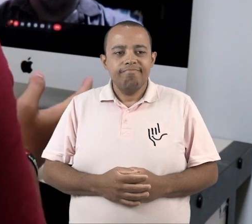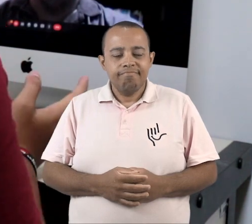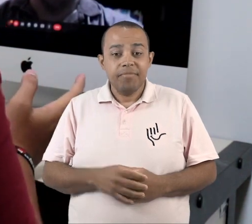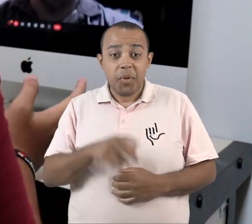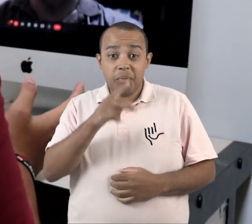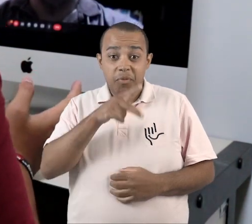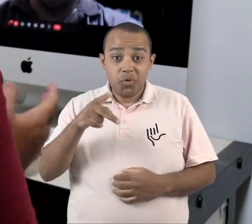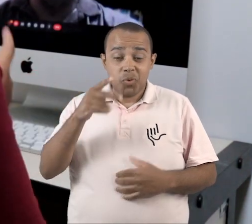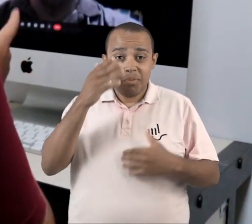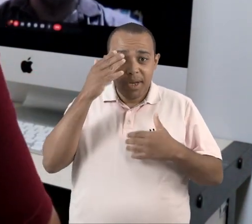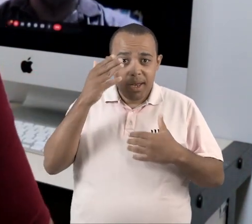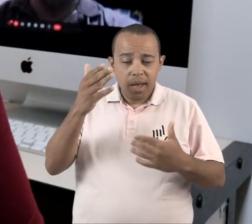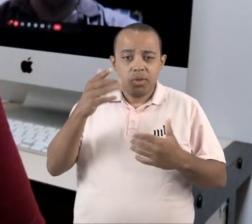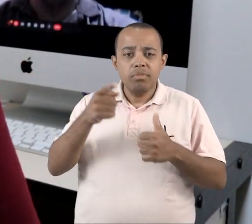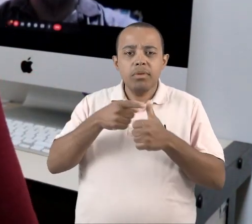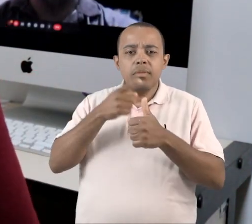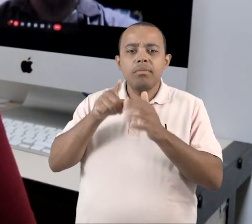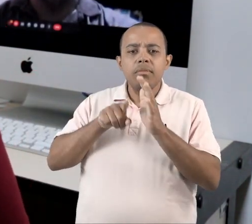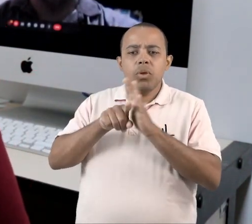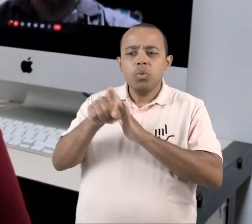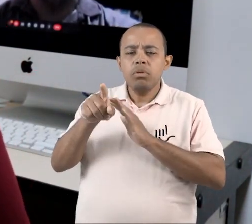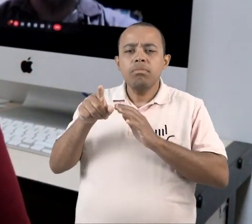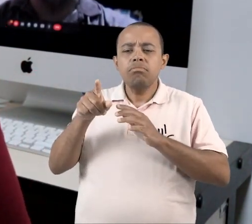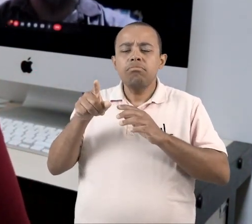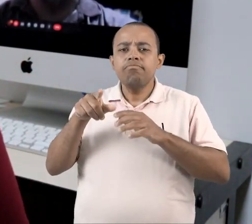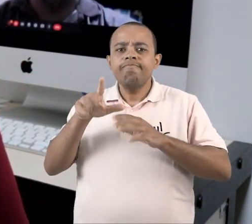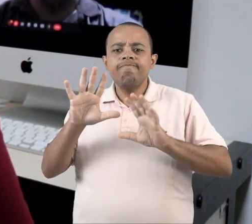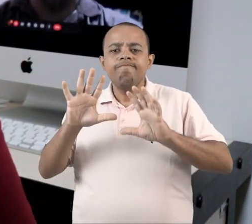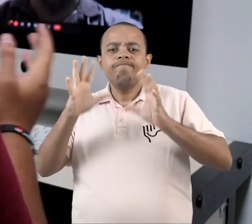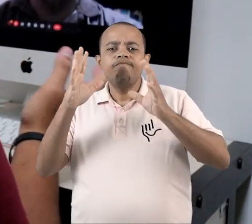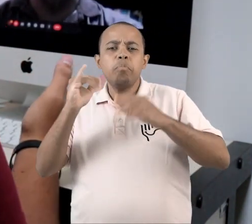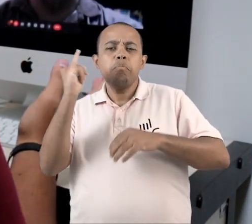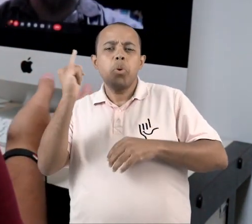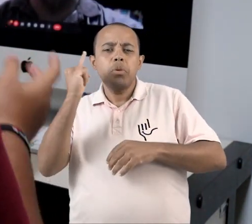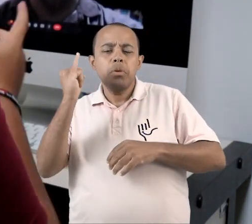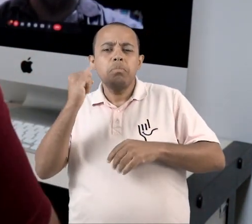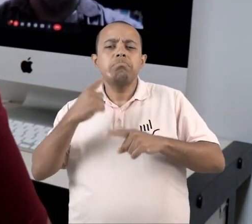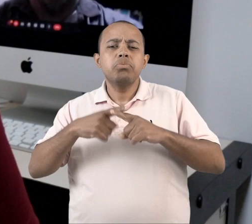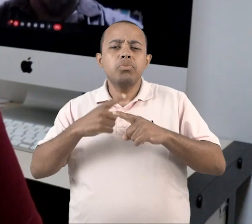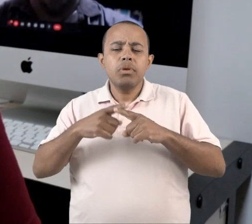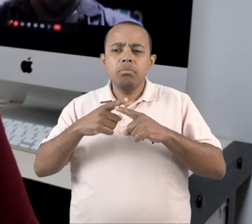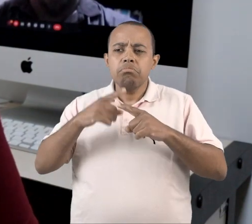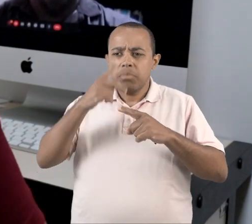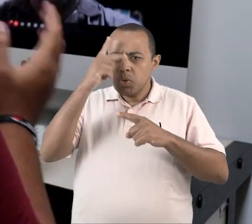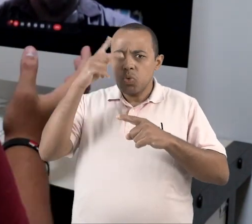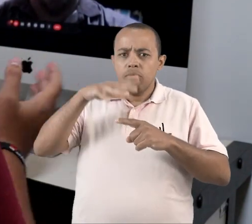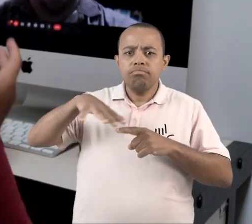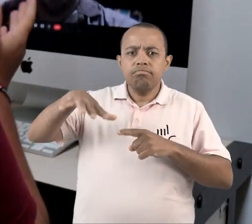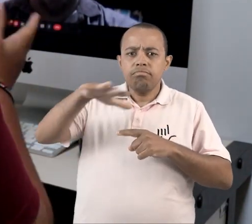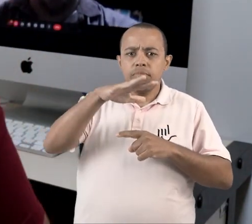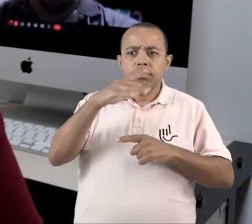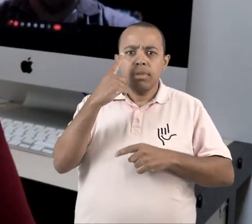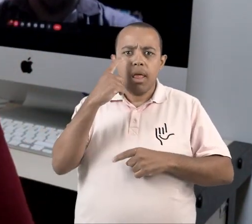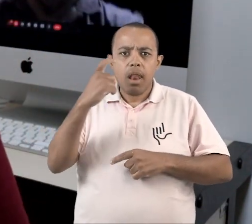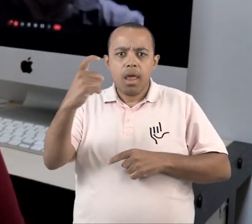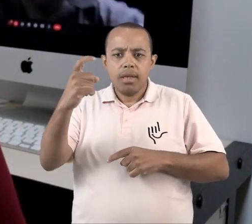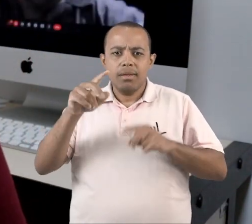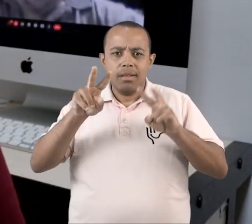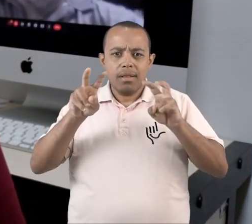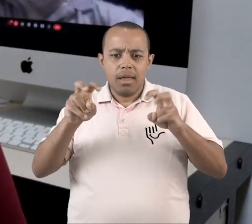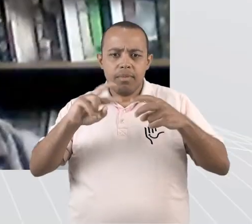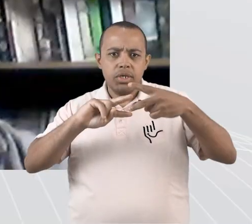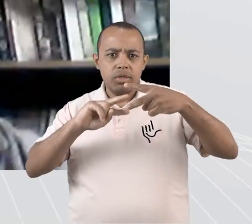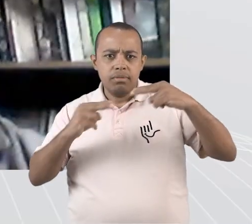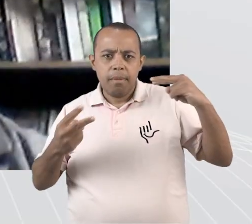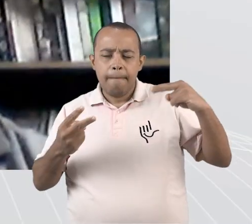Professor, primeiramente, muito obrigado. Eu vou começar perguntando a importância desse evento para a comunidade acadêmica e também para o público em geral interessado em genética e